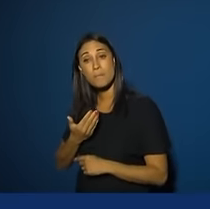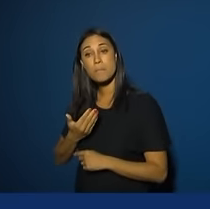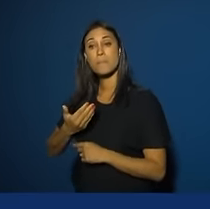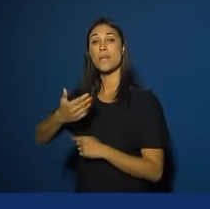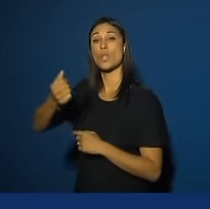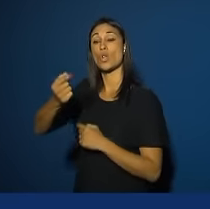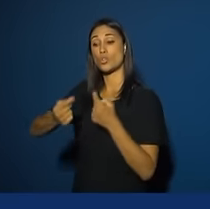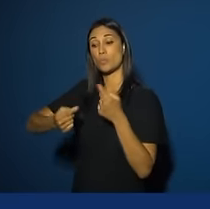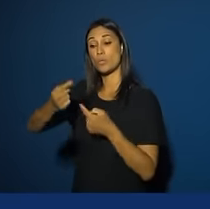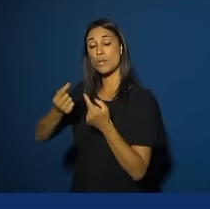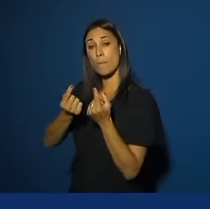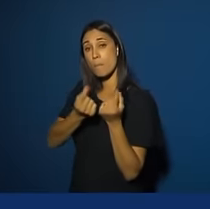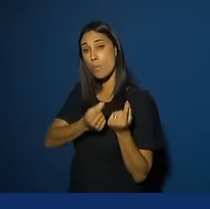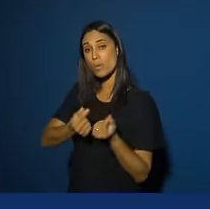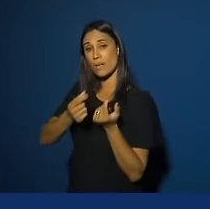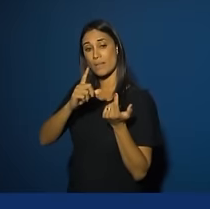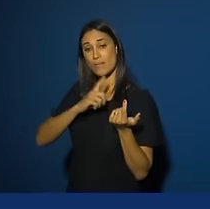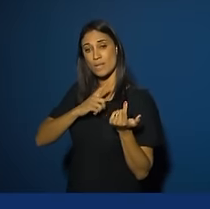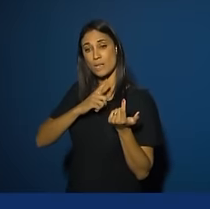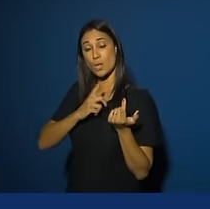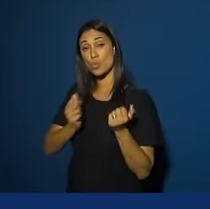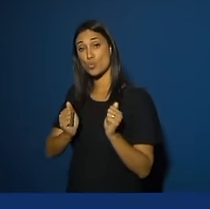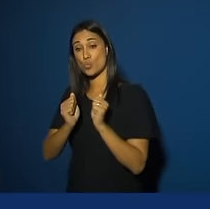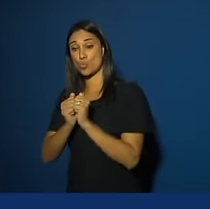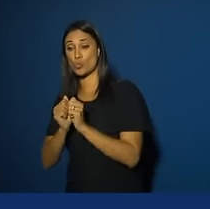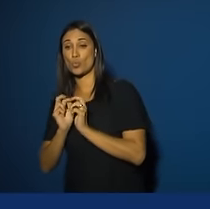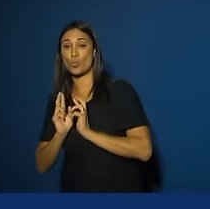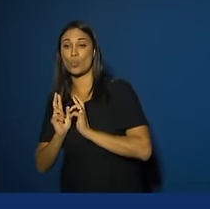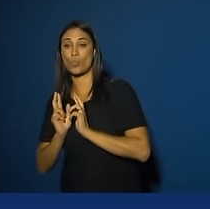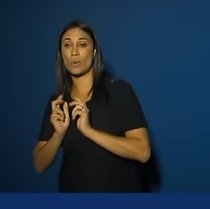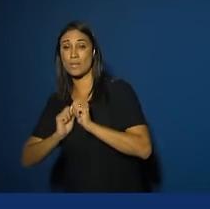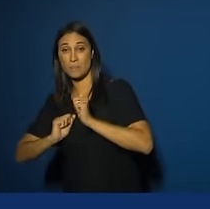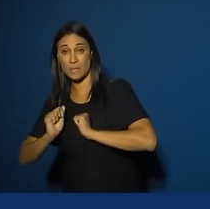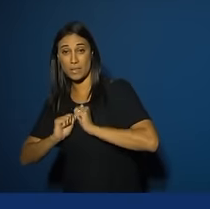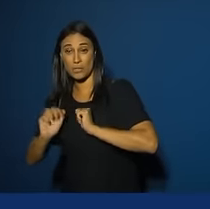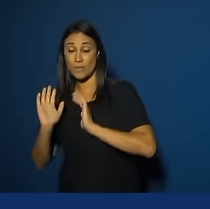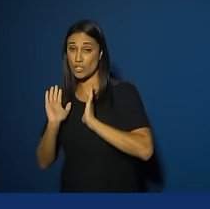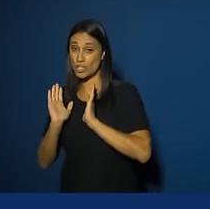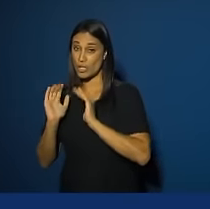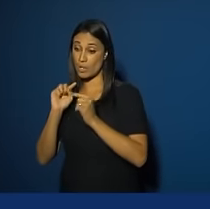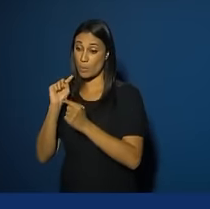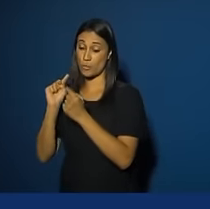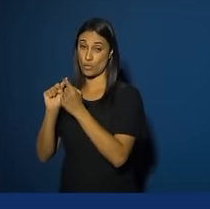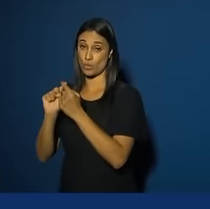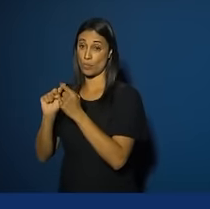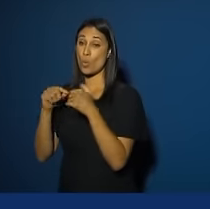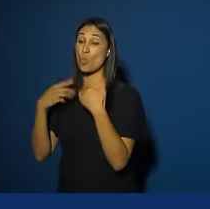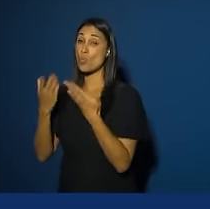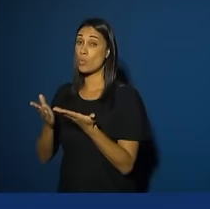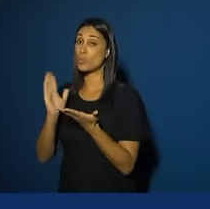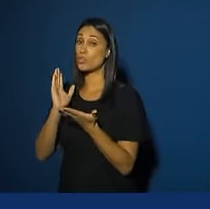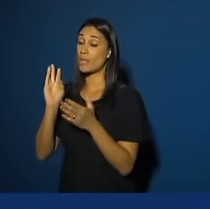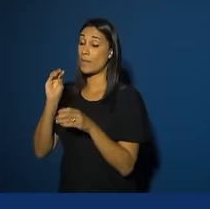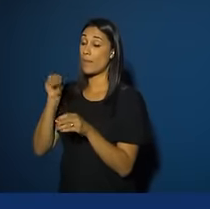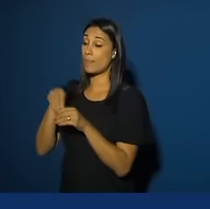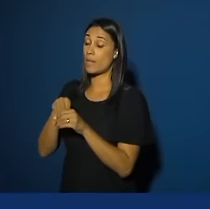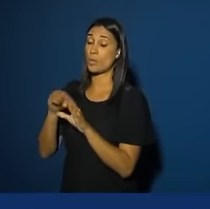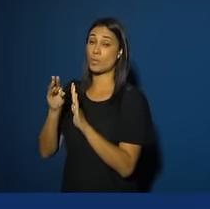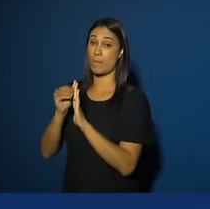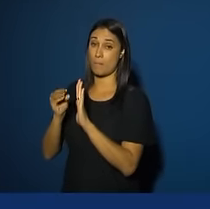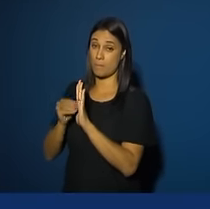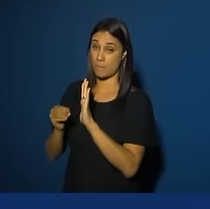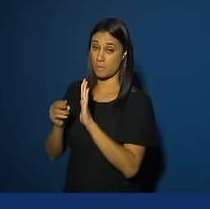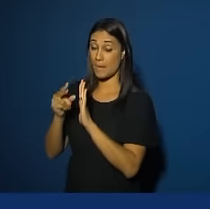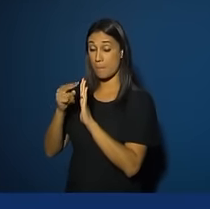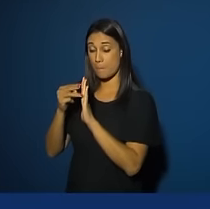trade-off de política monetária que você tem com as expectativas... Desculpa, as expectativas na meta. Quando as expectativas já estão na meta. Tá?